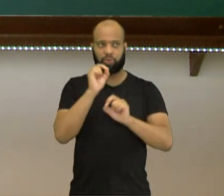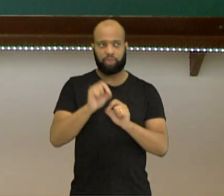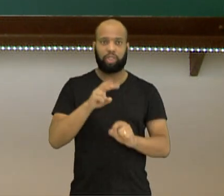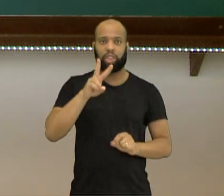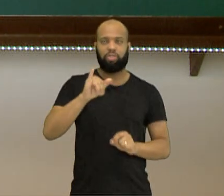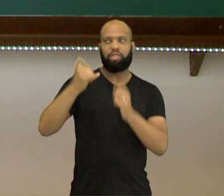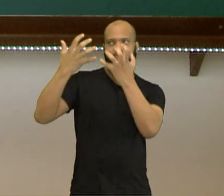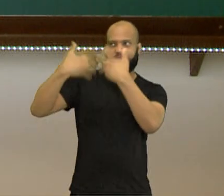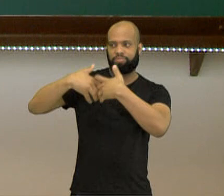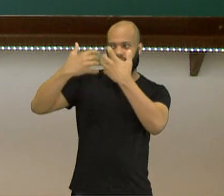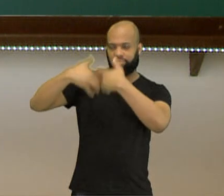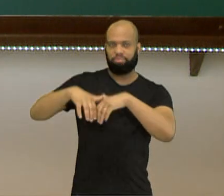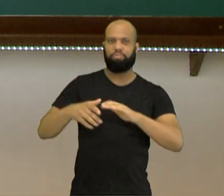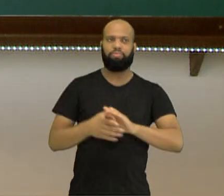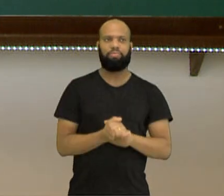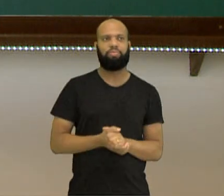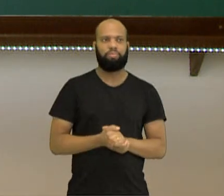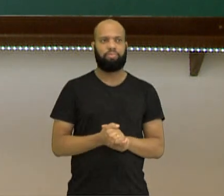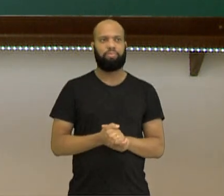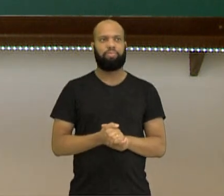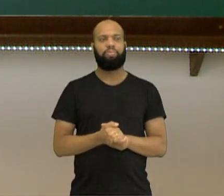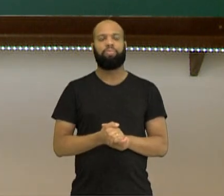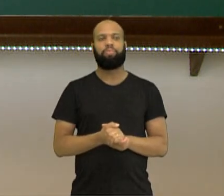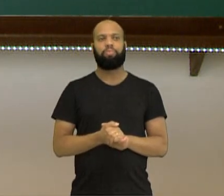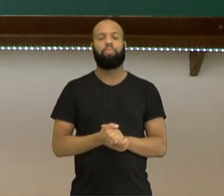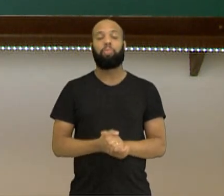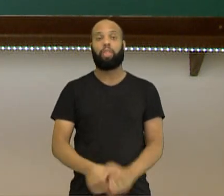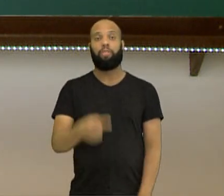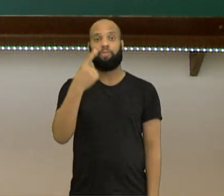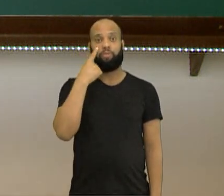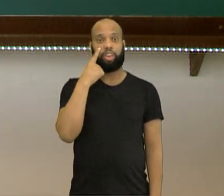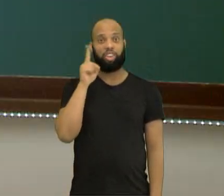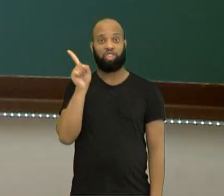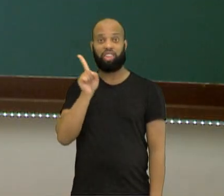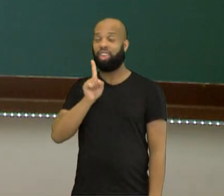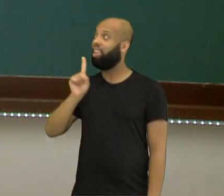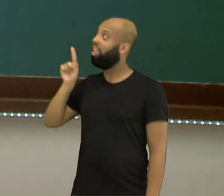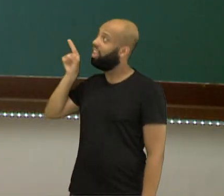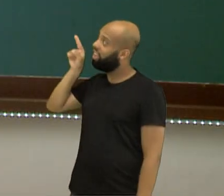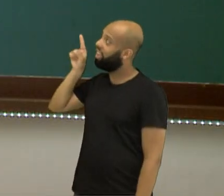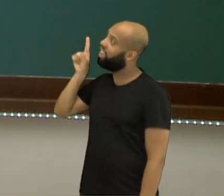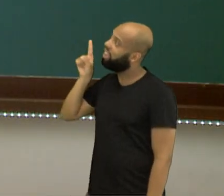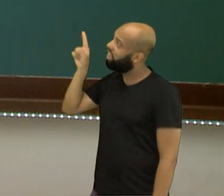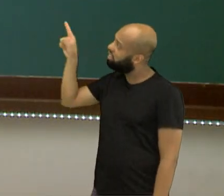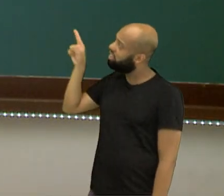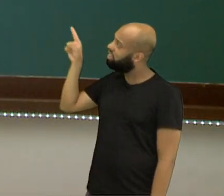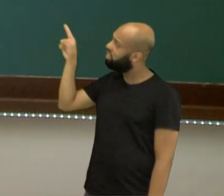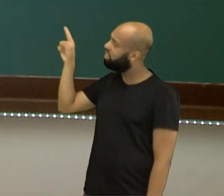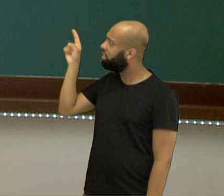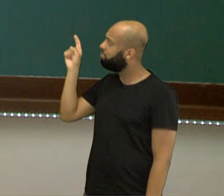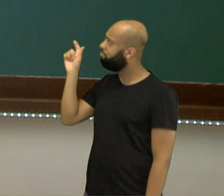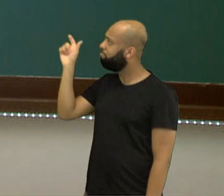uma reflexão. Quando você lê a palavra